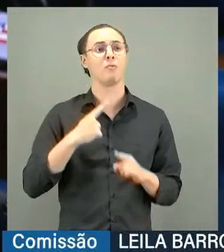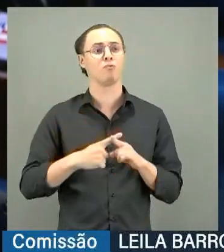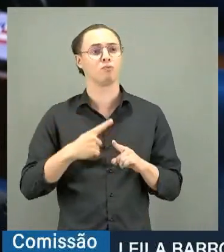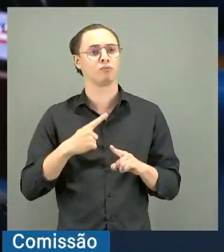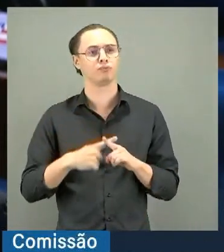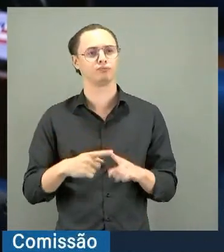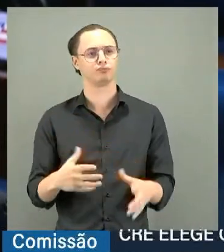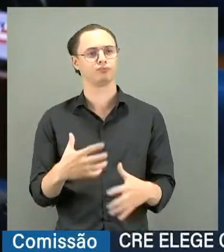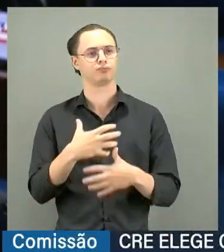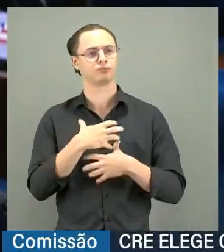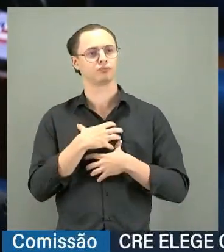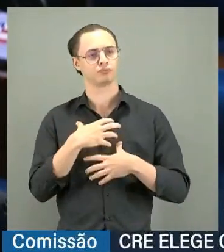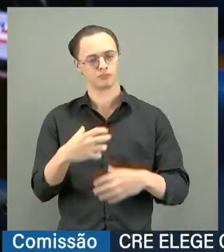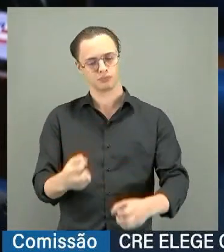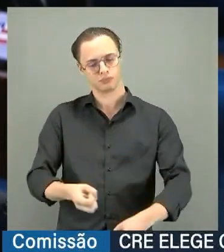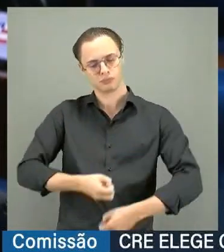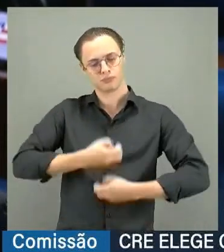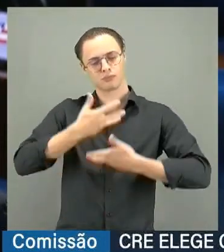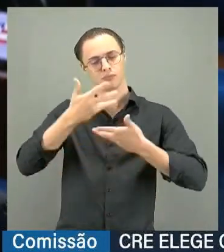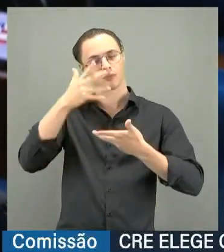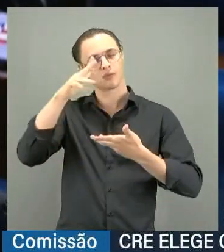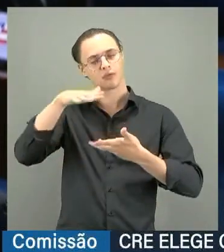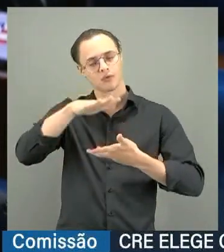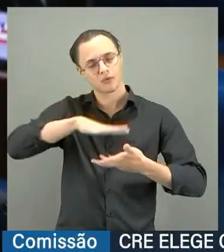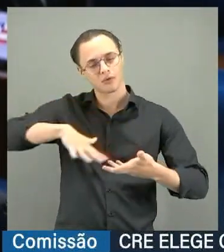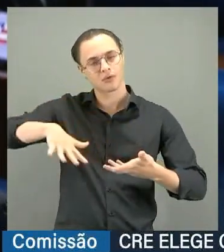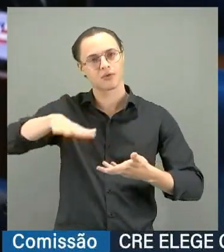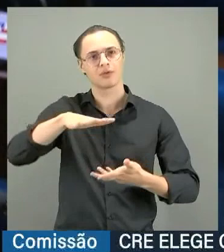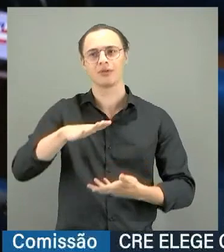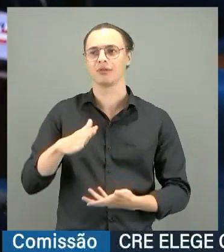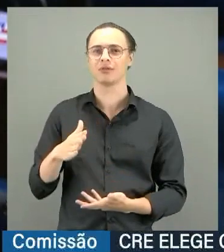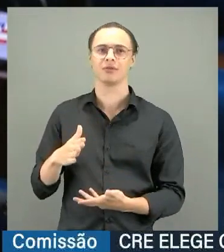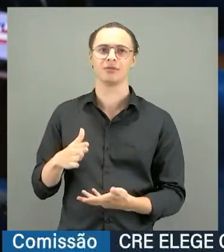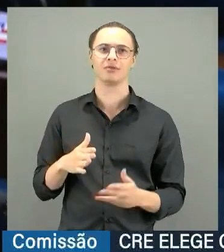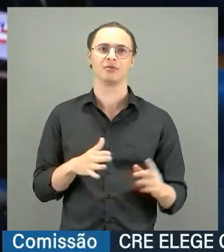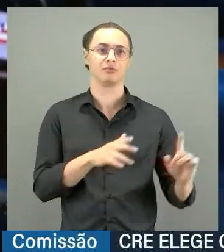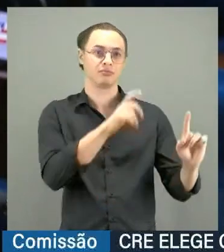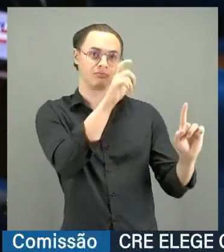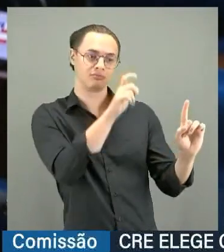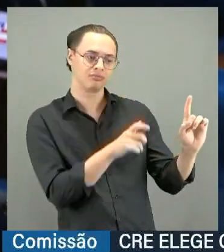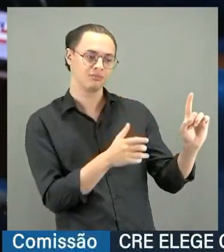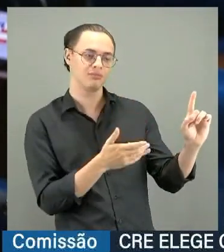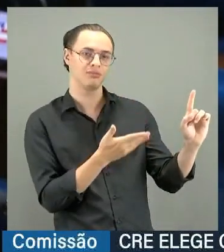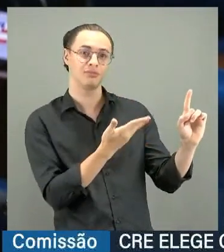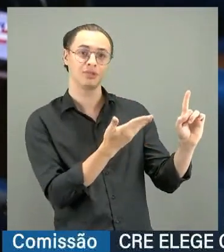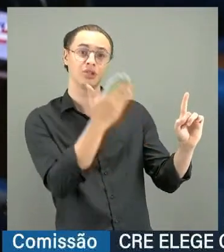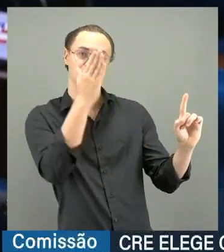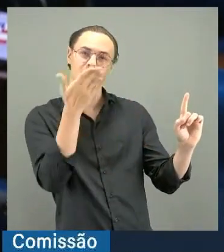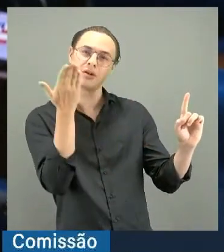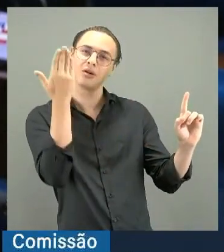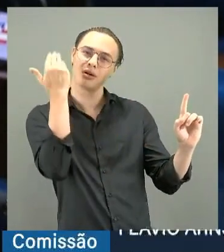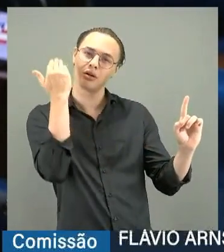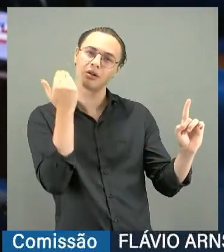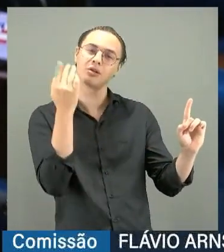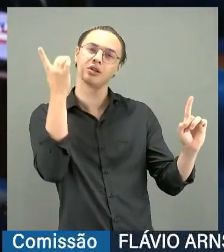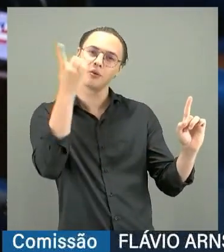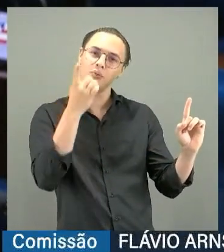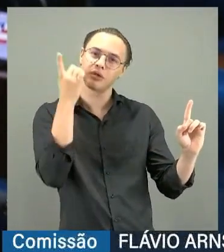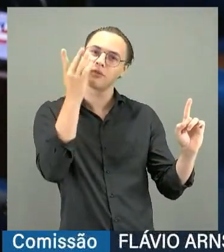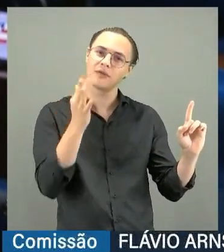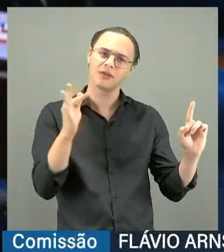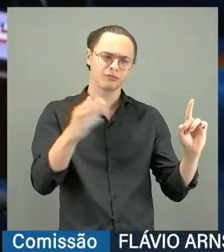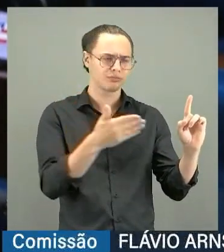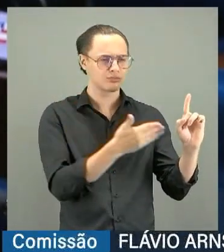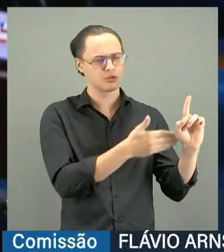inspirações que eu tenho na política é esse Senador que já foi deputado federal que tem uma